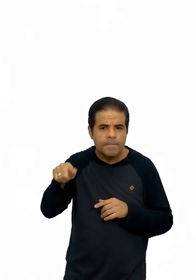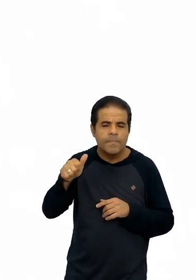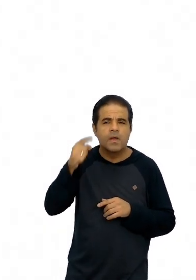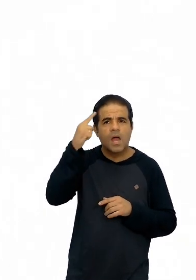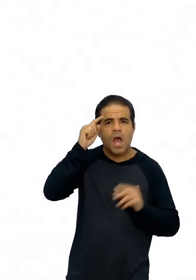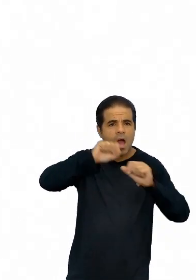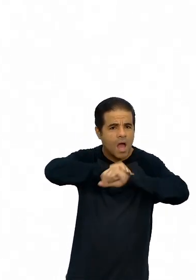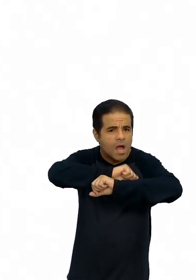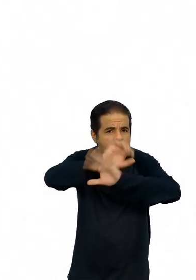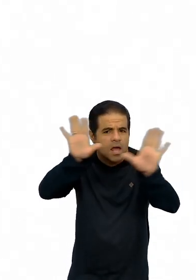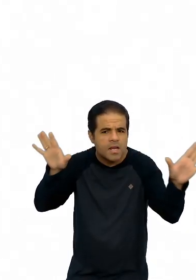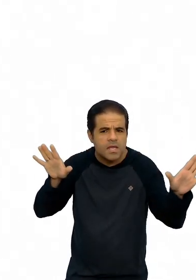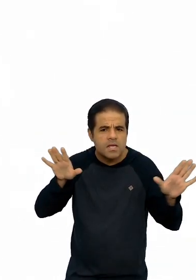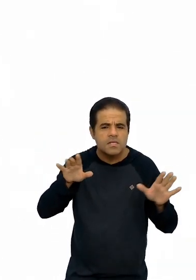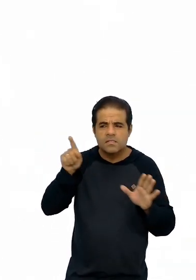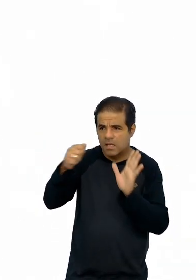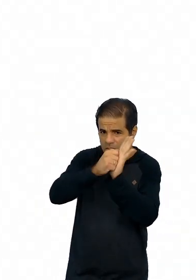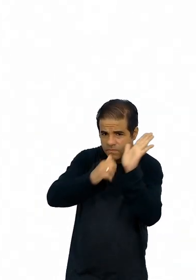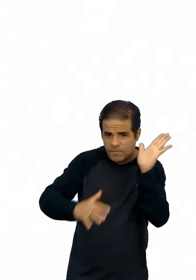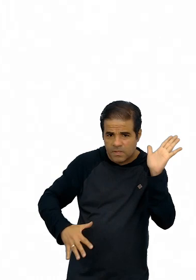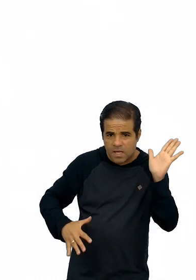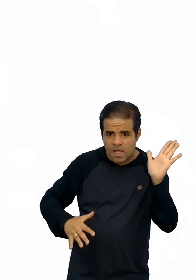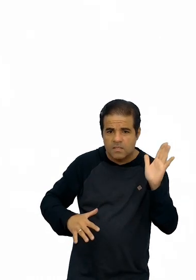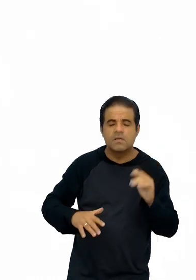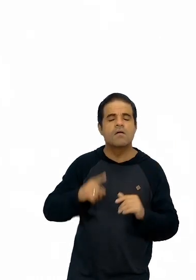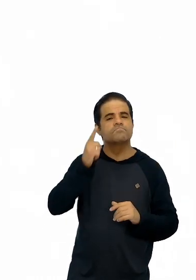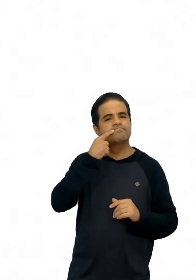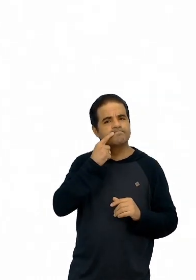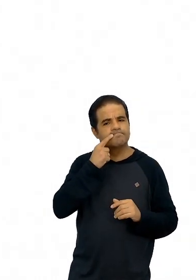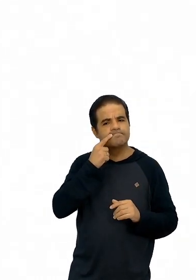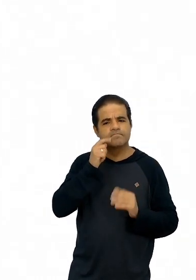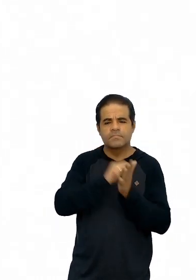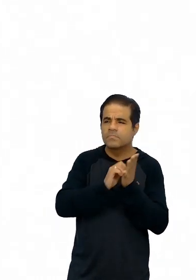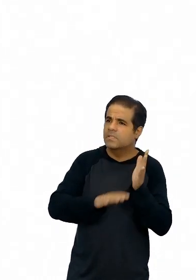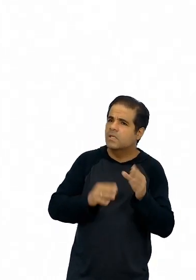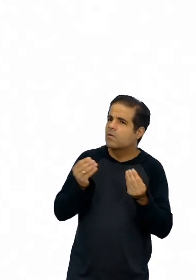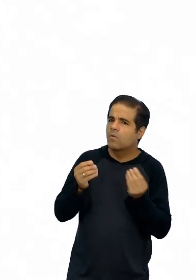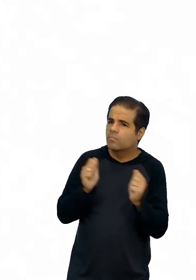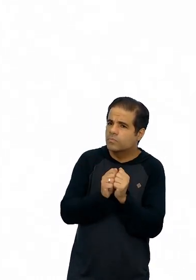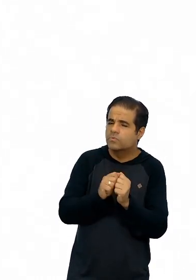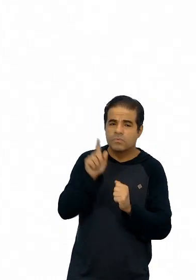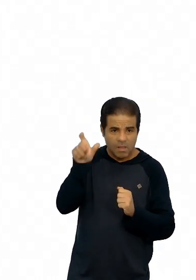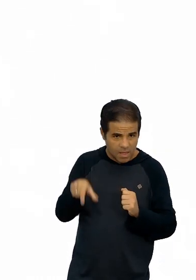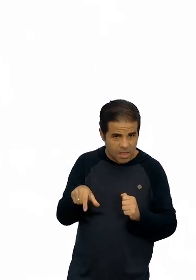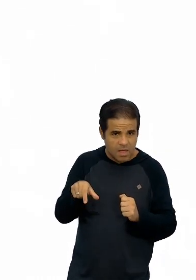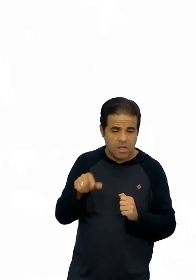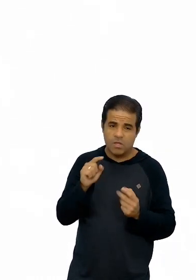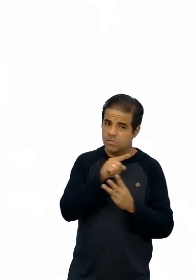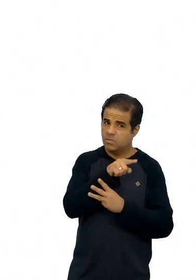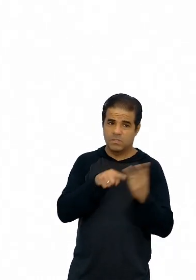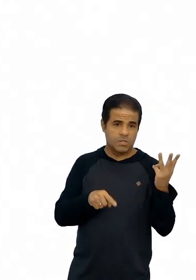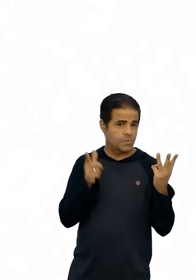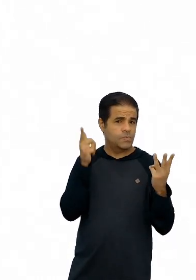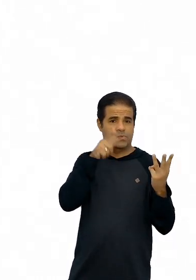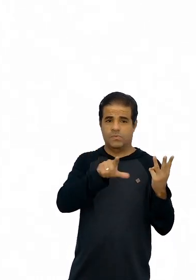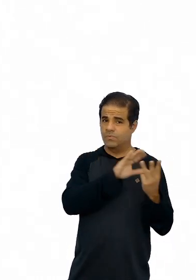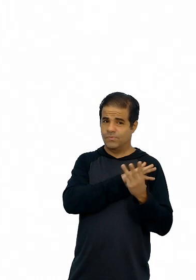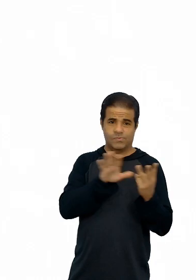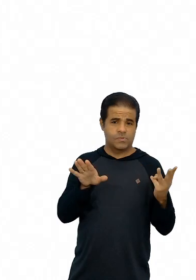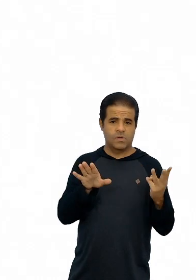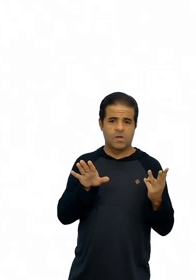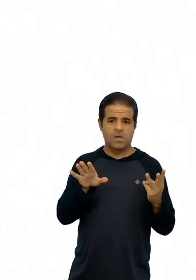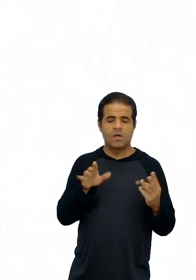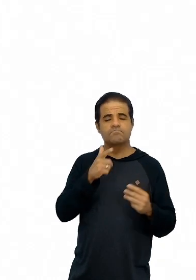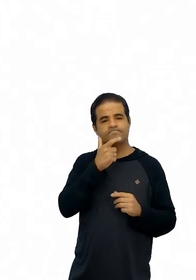tiveram clareza dessas atividades? Nossa, eu fiz tal atividade com eles, nossa, só 3 conseguiram fazer,